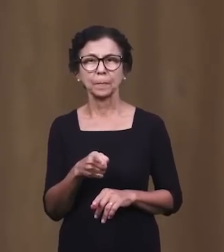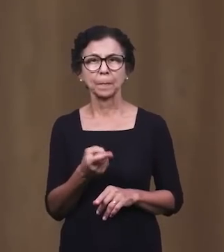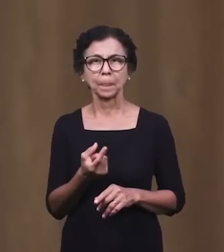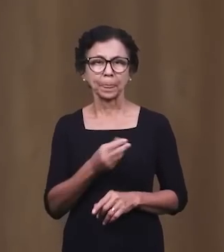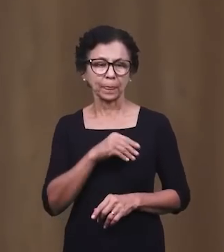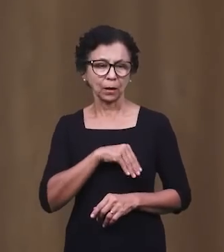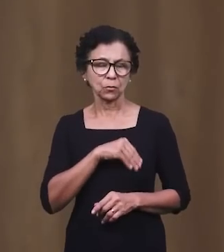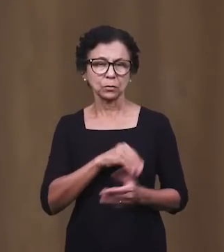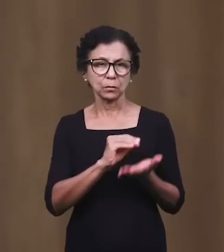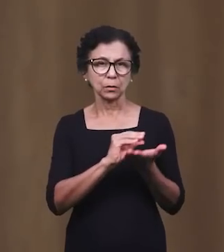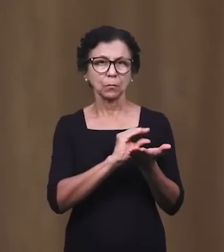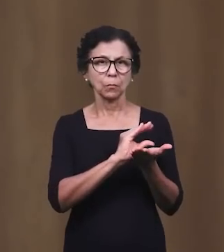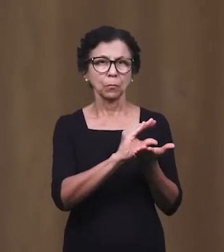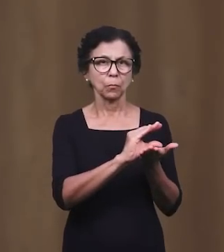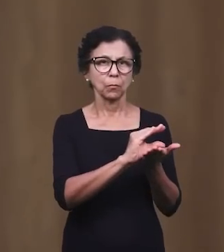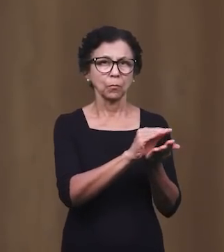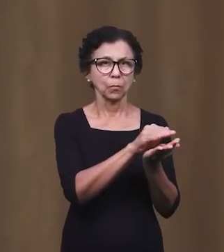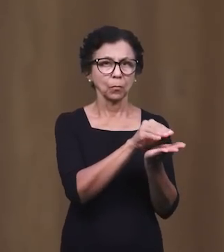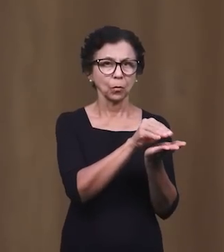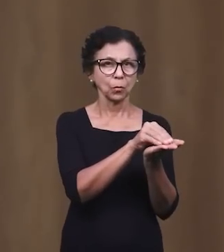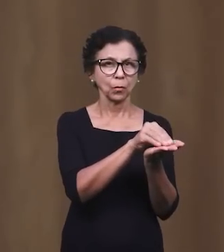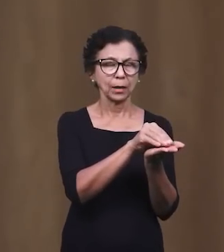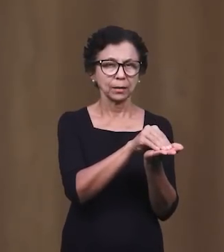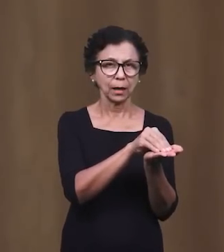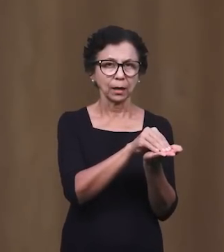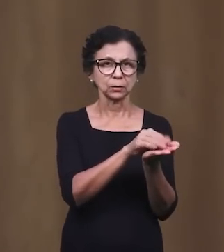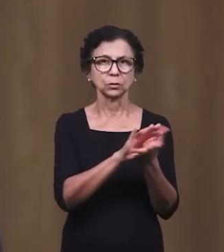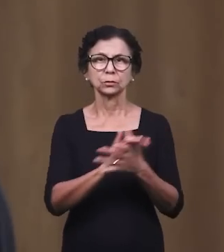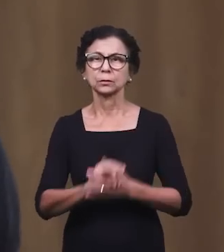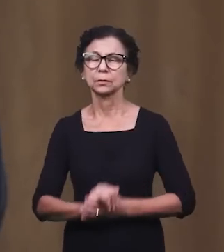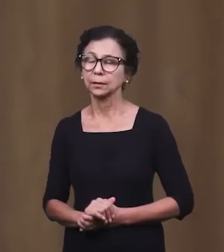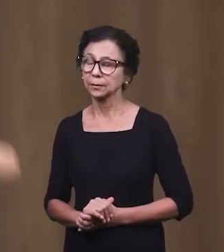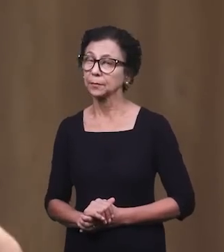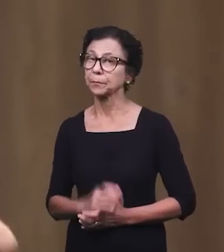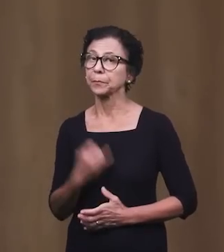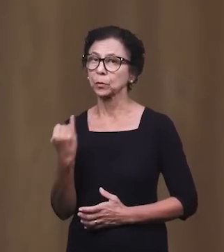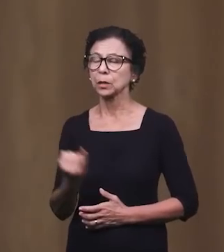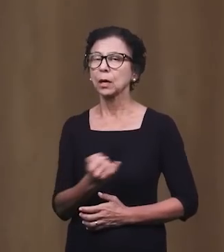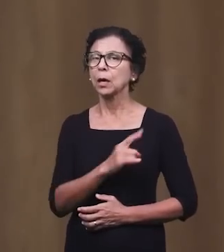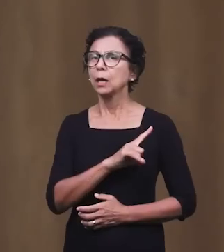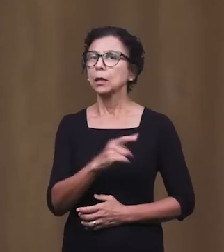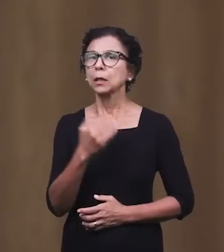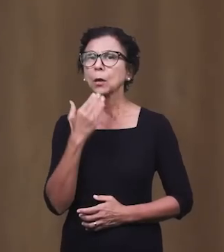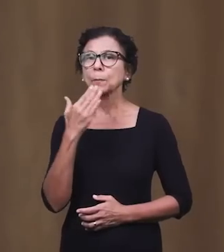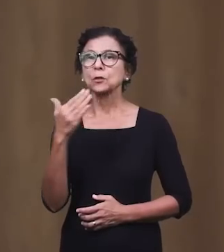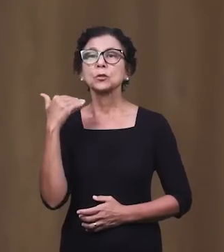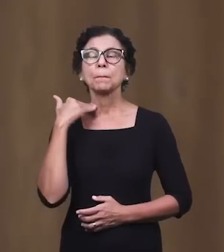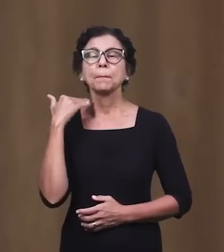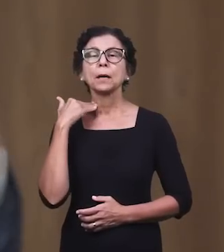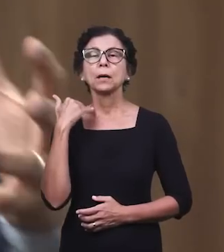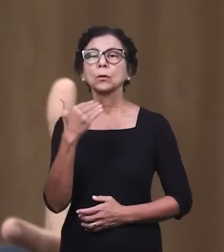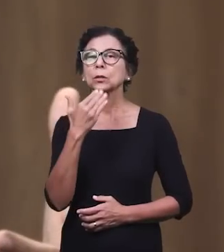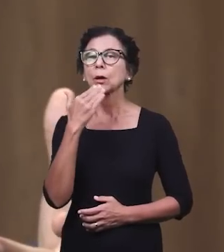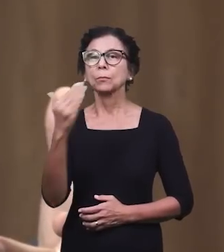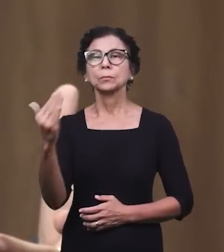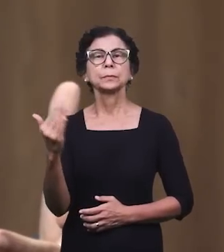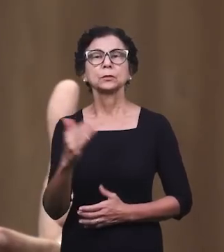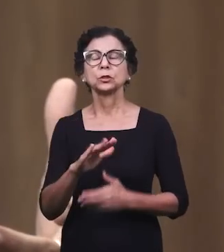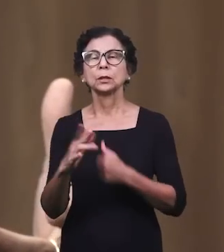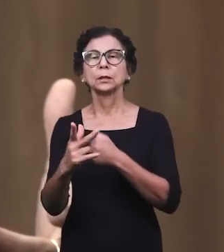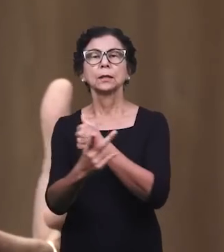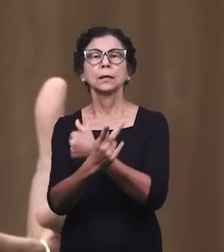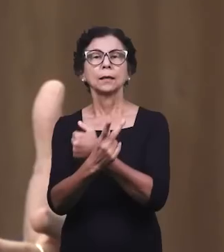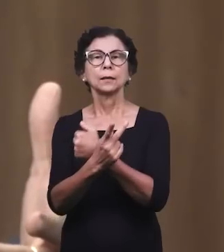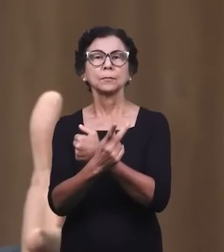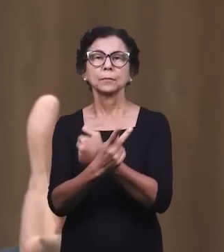você não se endividar. Você não recorrer a empréstimos, nem ao cartão de crédito, que tem juros altíssimos, mas você ter uma reserva ali para